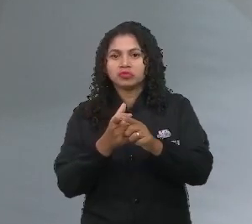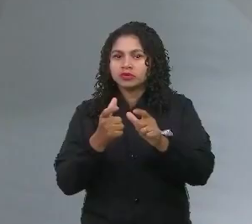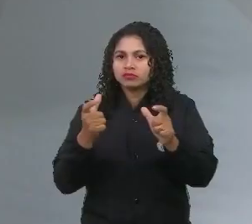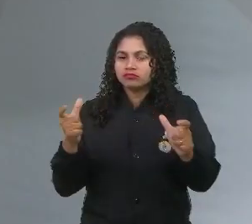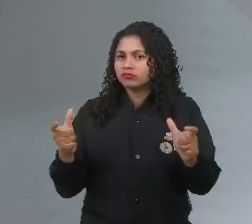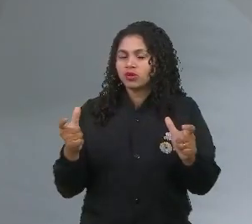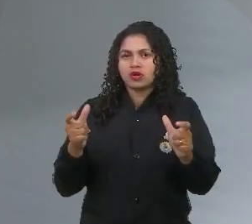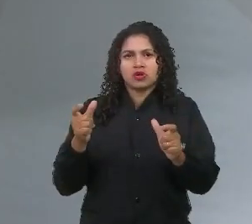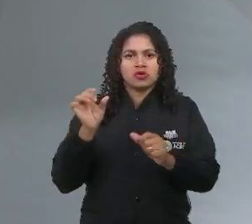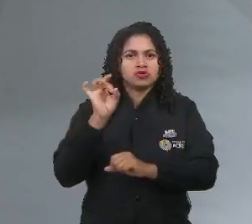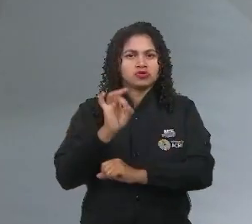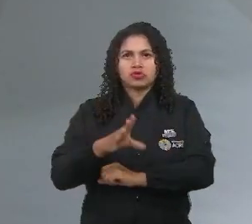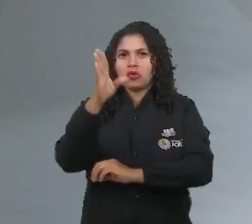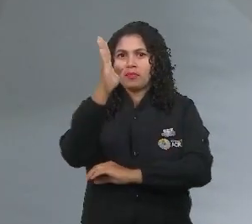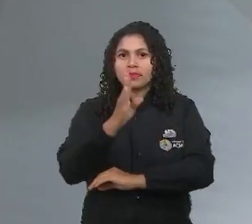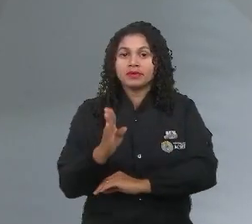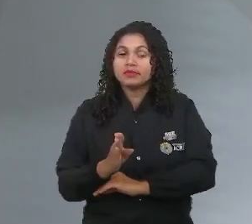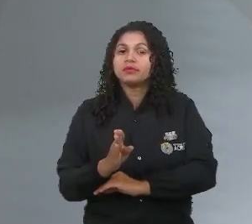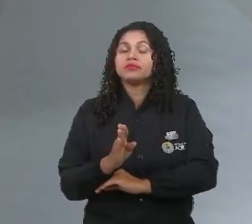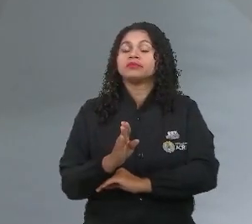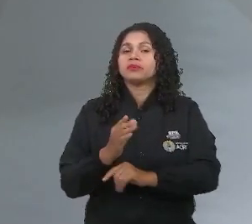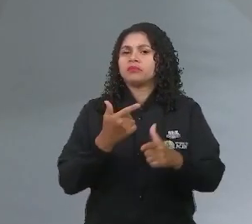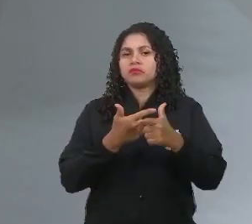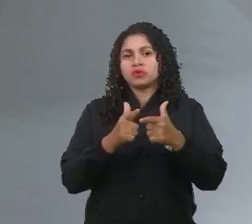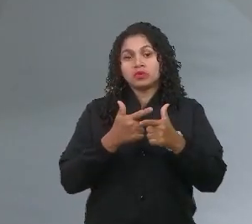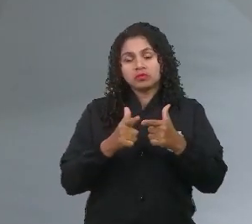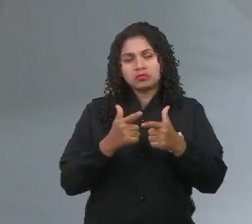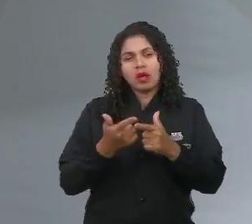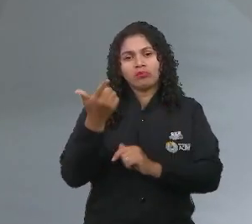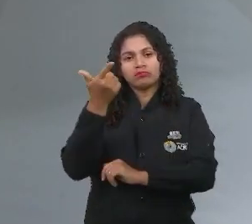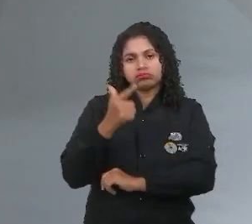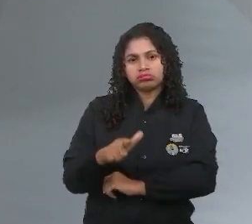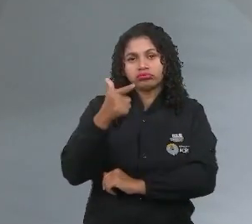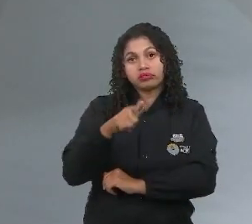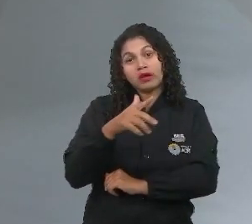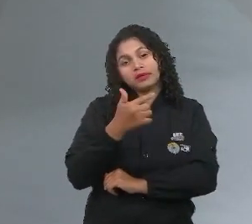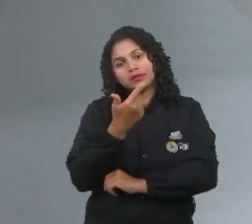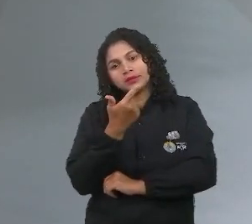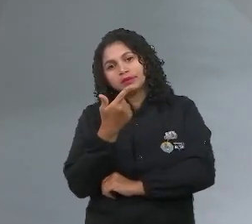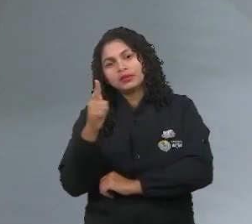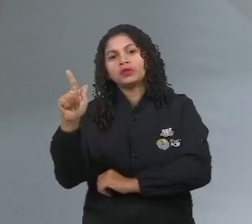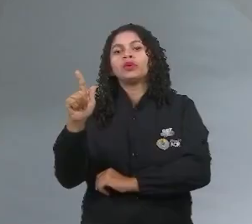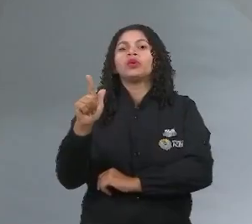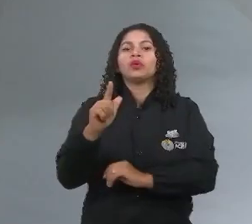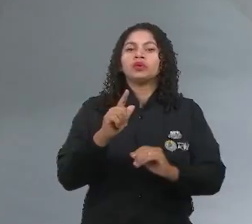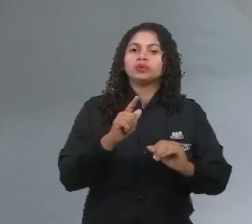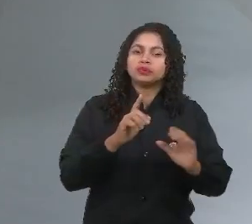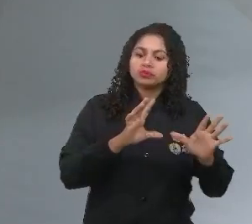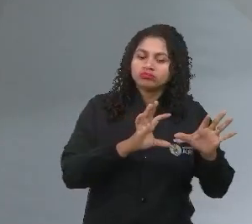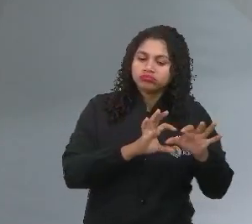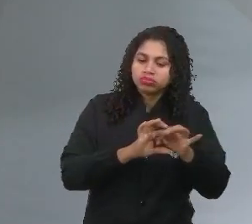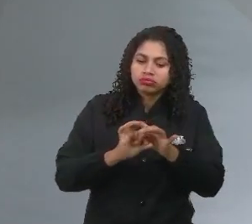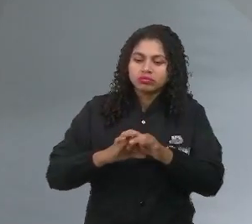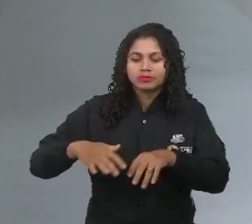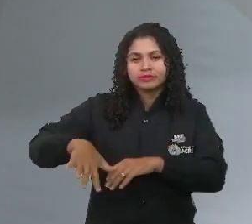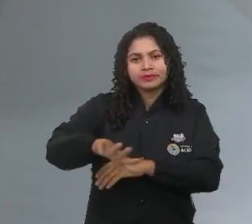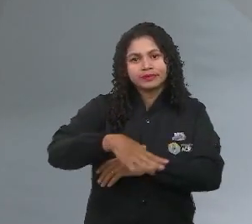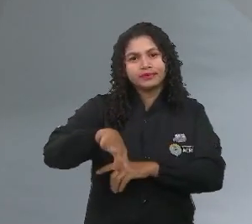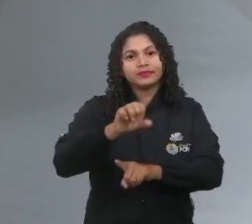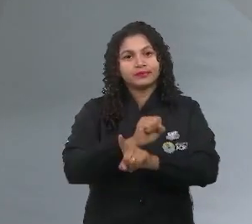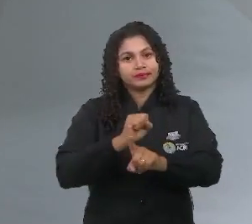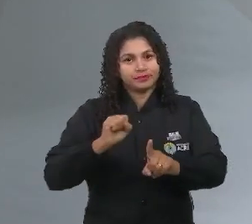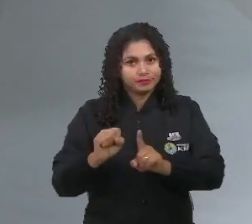exclusividade só do Brasil, mas também são problemas que se repetem em outros contextos sociais. Não é disseminar uma pena e